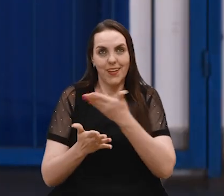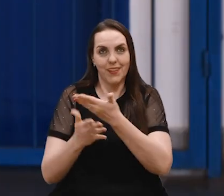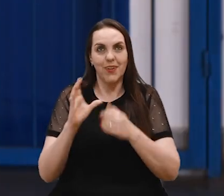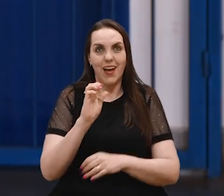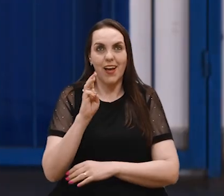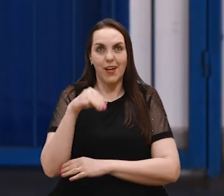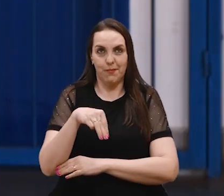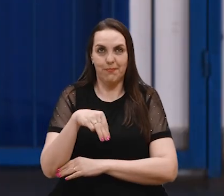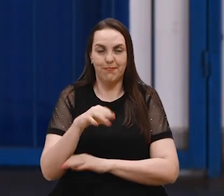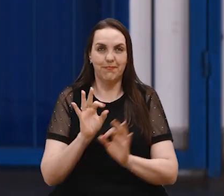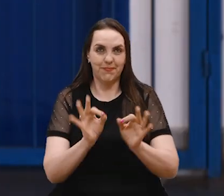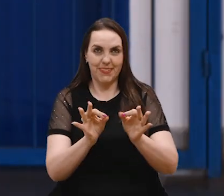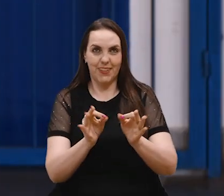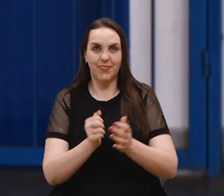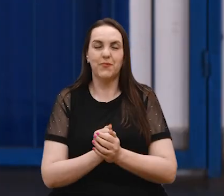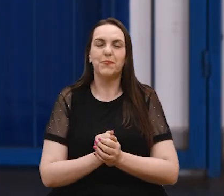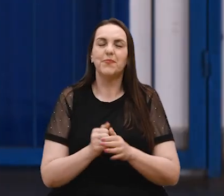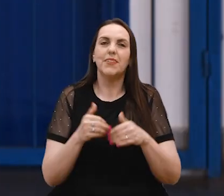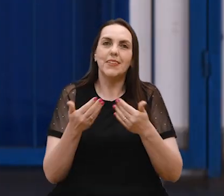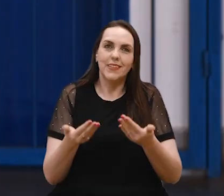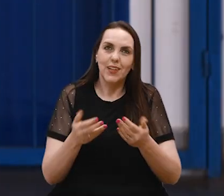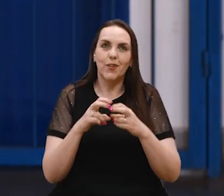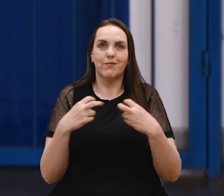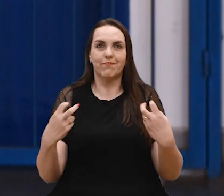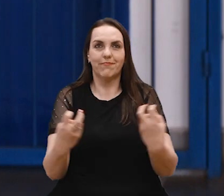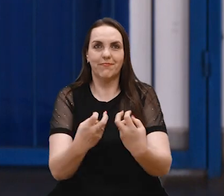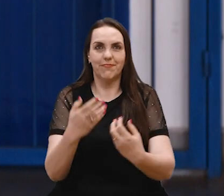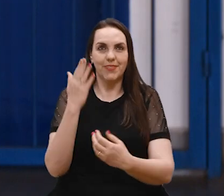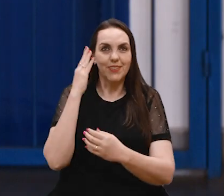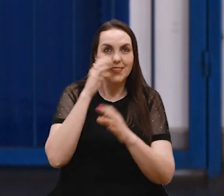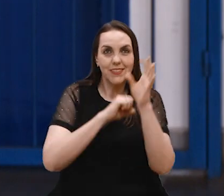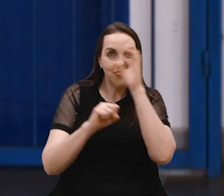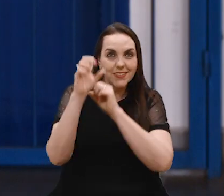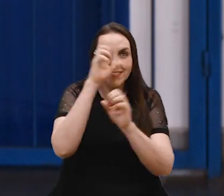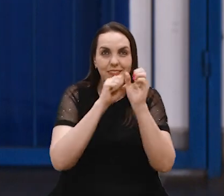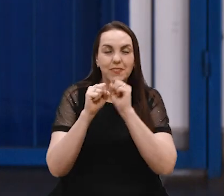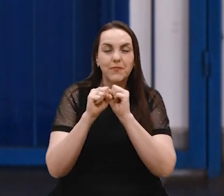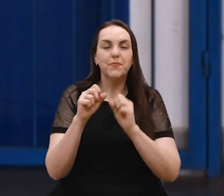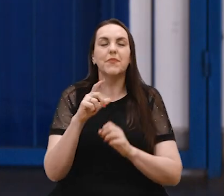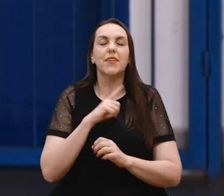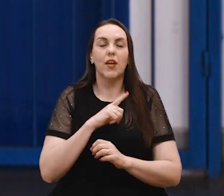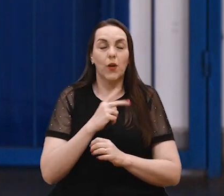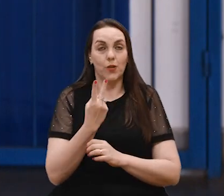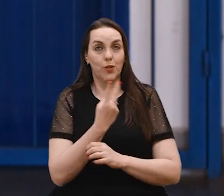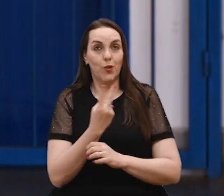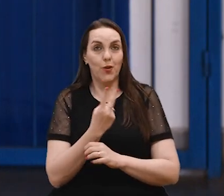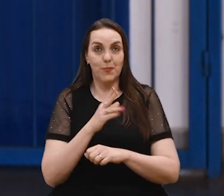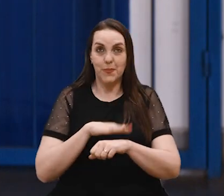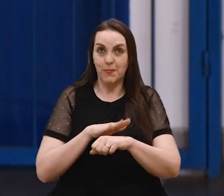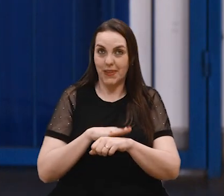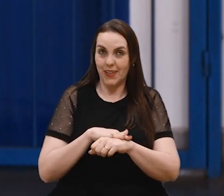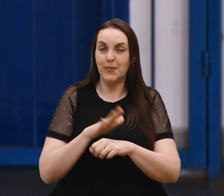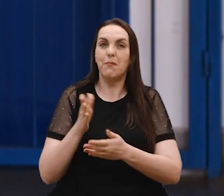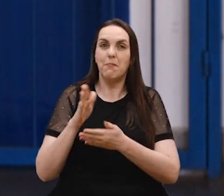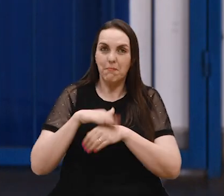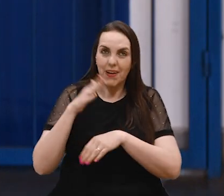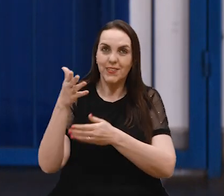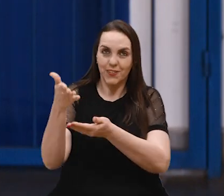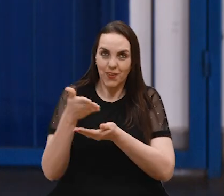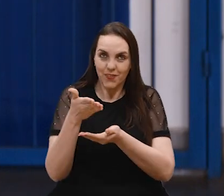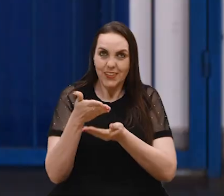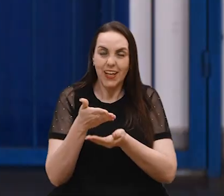CAM. Certo, gente? Então, aqui, nossa Roda de Saberes de hoje, ela tem 2 espaços, tem mais